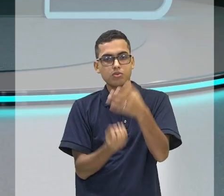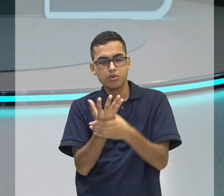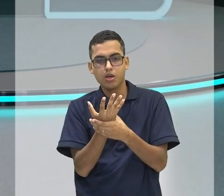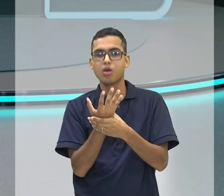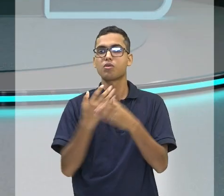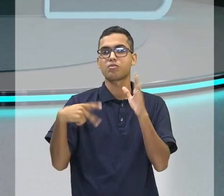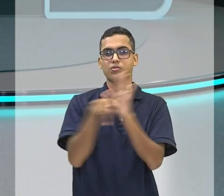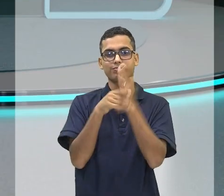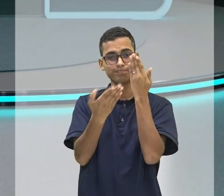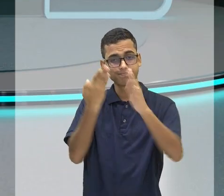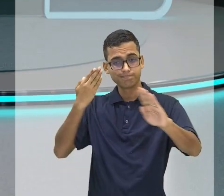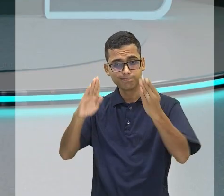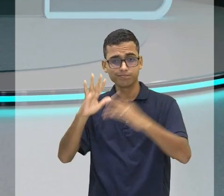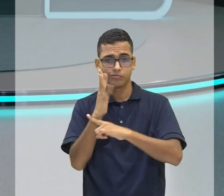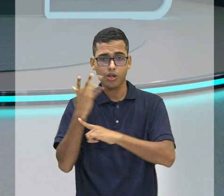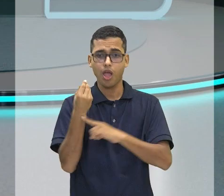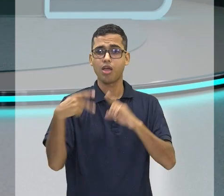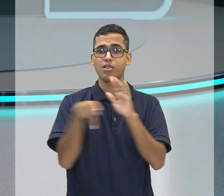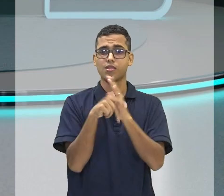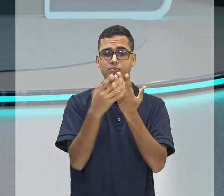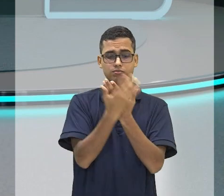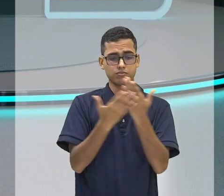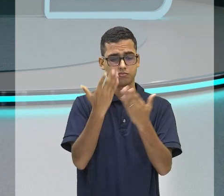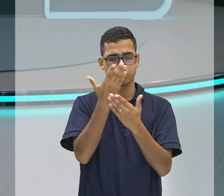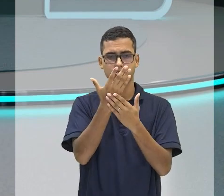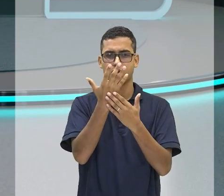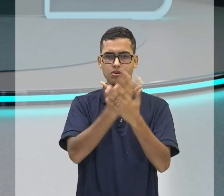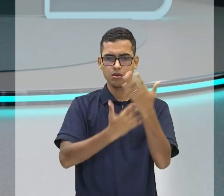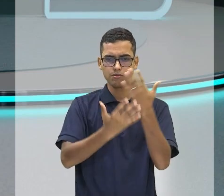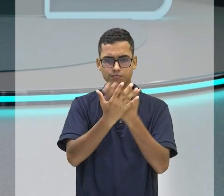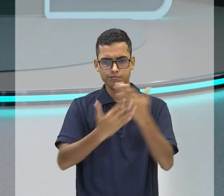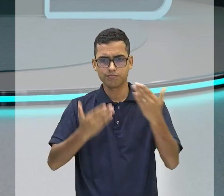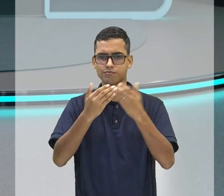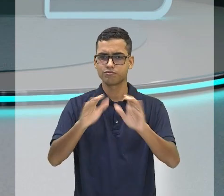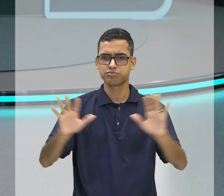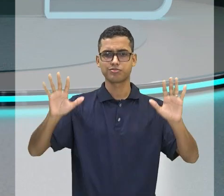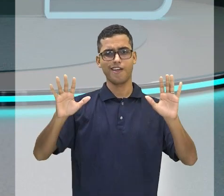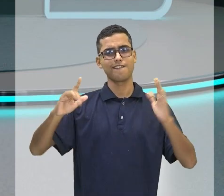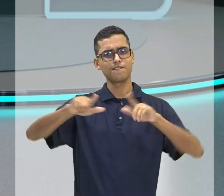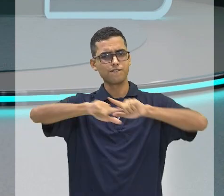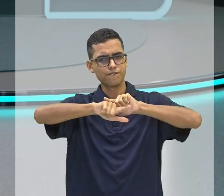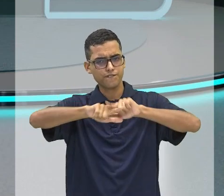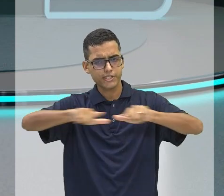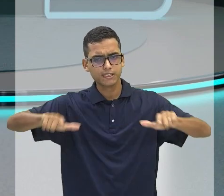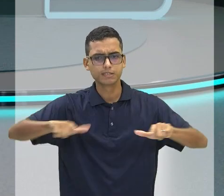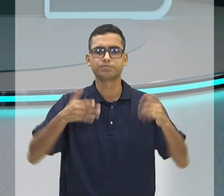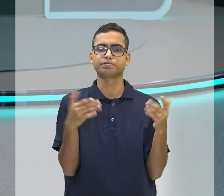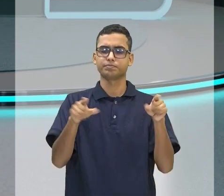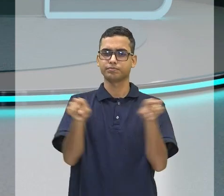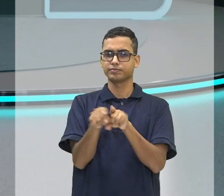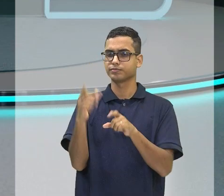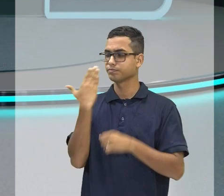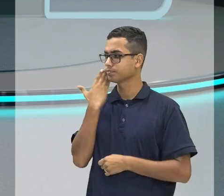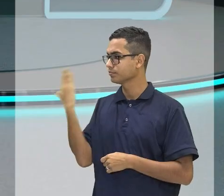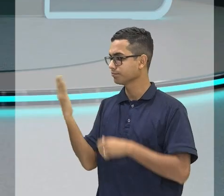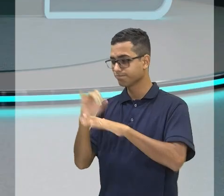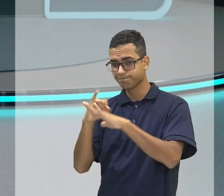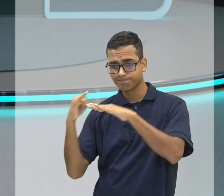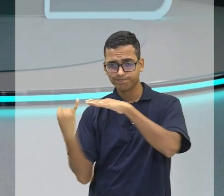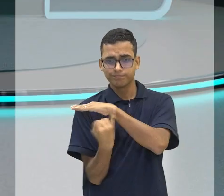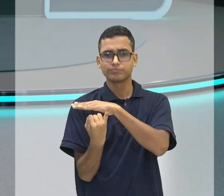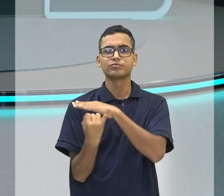E aí vocês vão perceber mais um pouquinho na frente, né, que a ilha de Okinawa realmente ela, né,